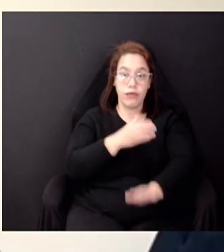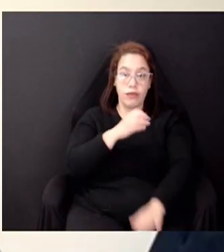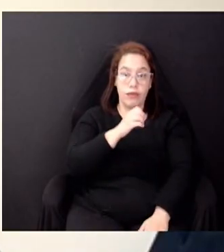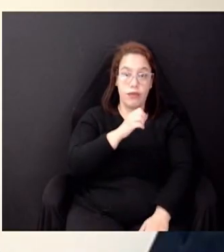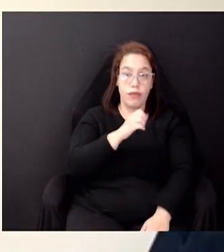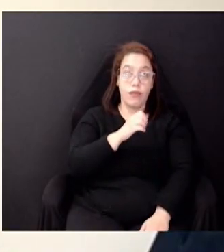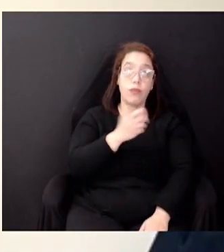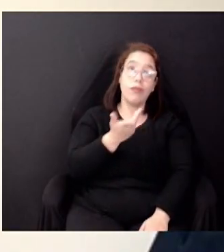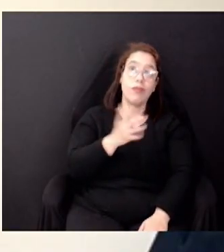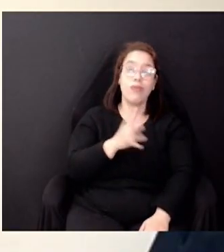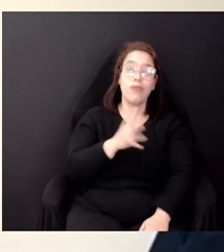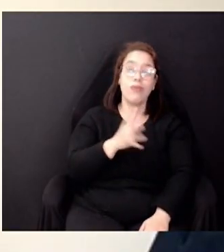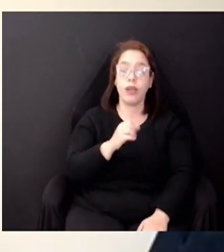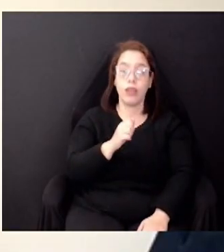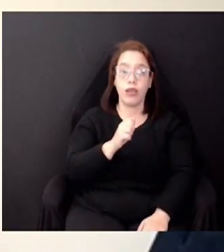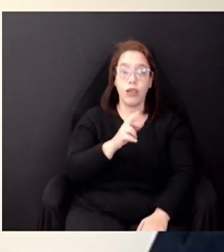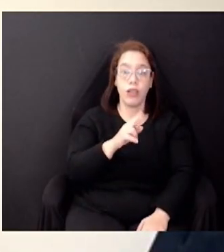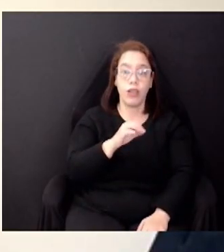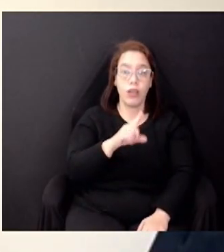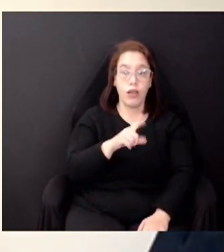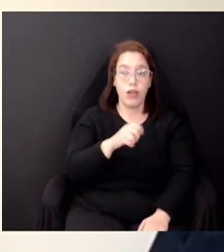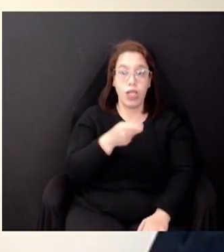a gente consegue mexer